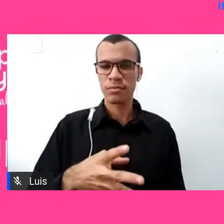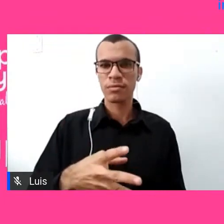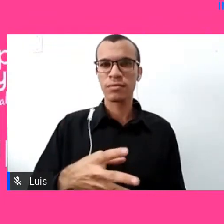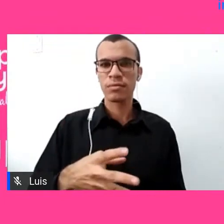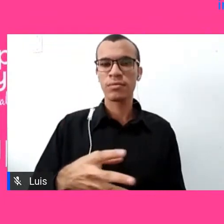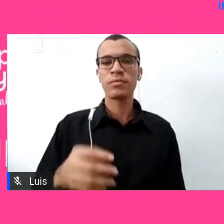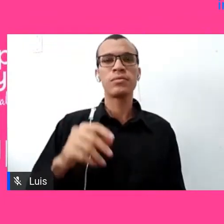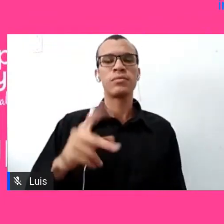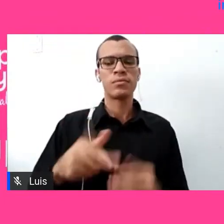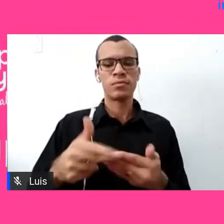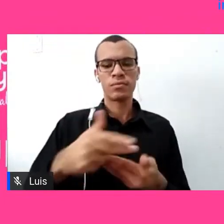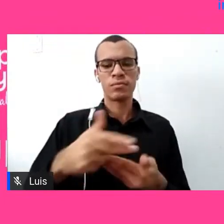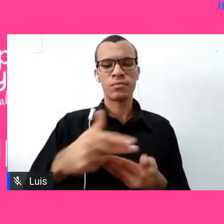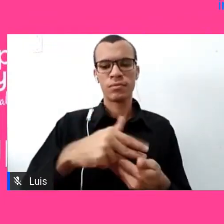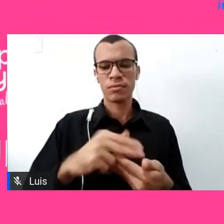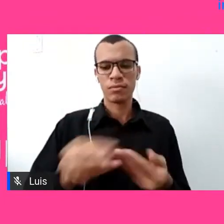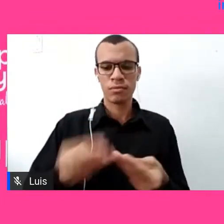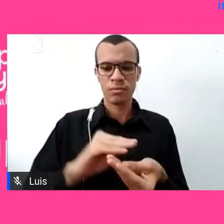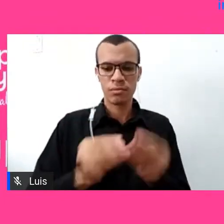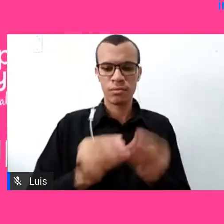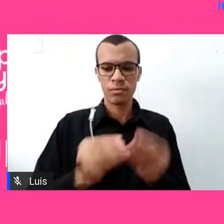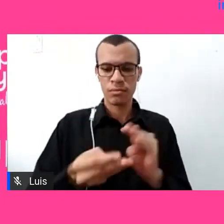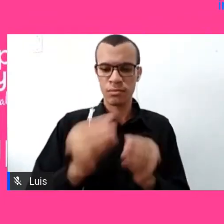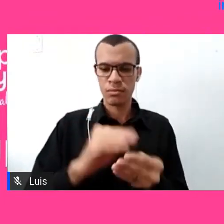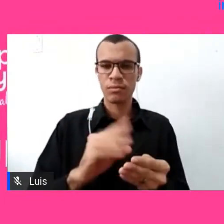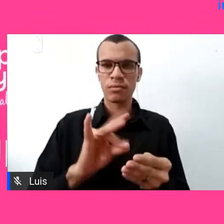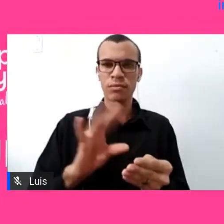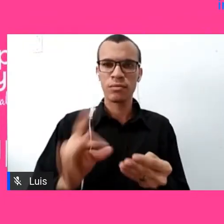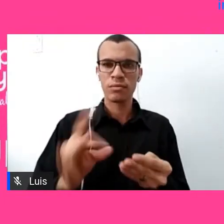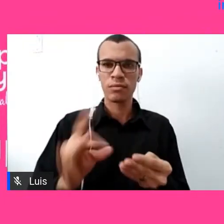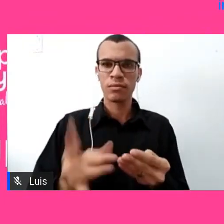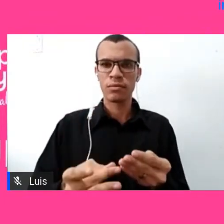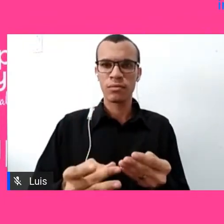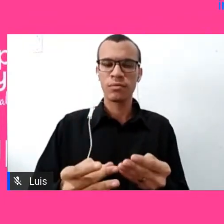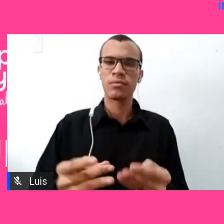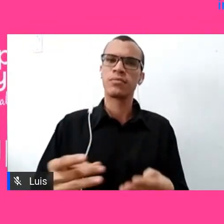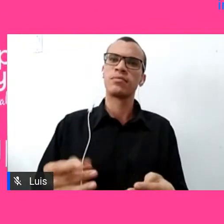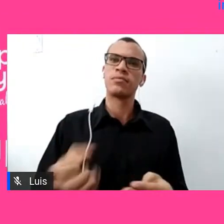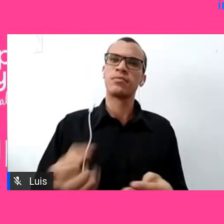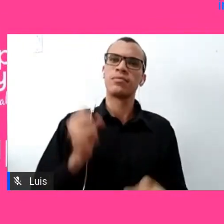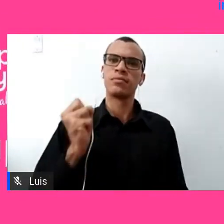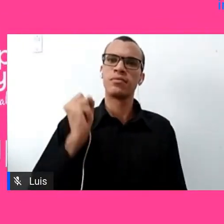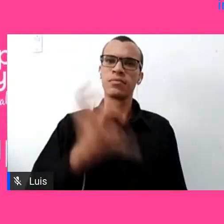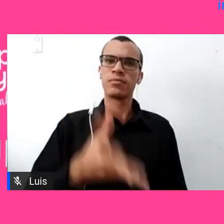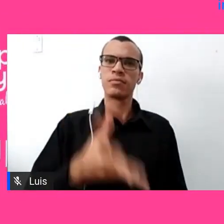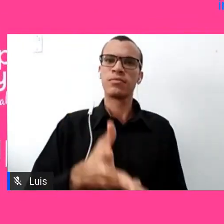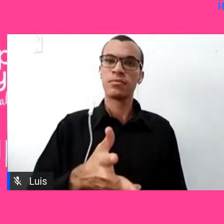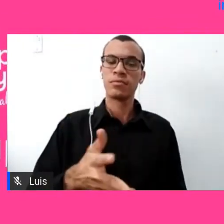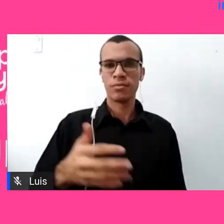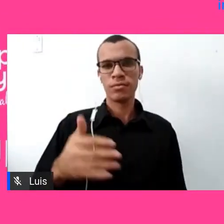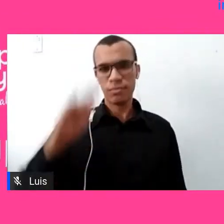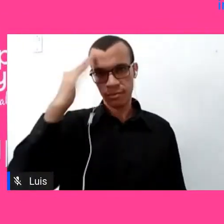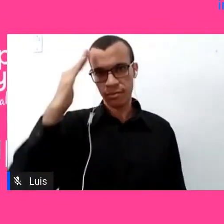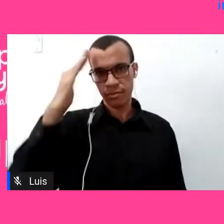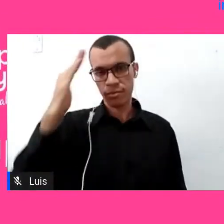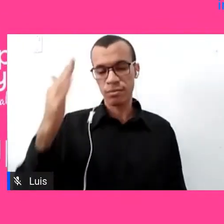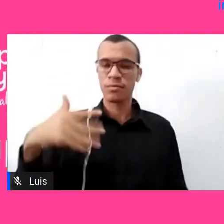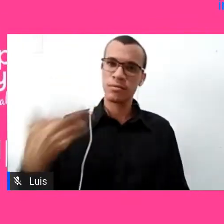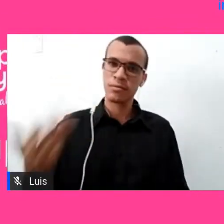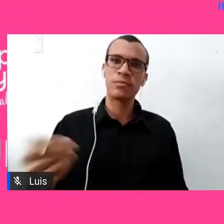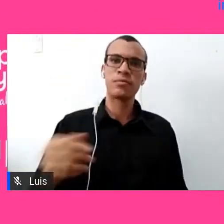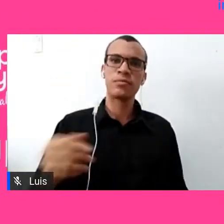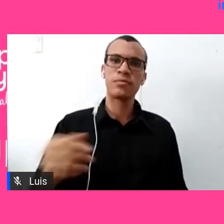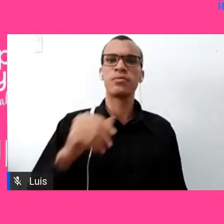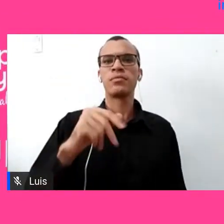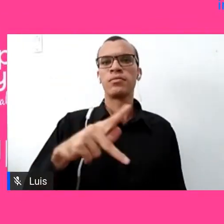recortar, dobrar e colar esse cubo, ok? Então, isso é o programa Pepacura.